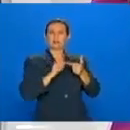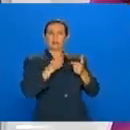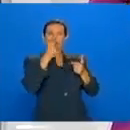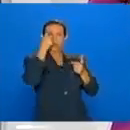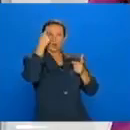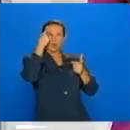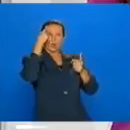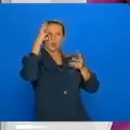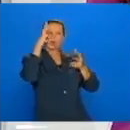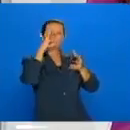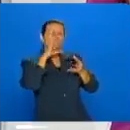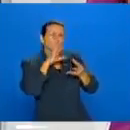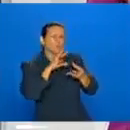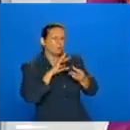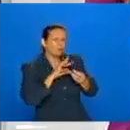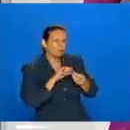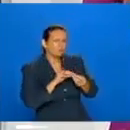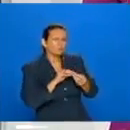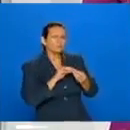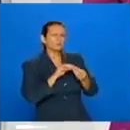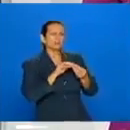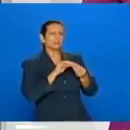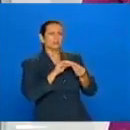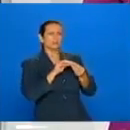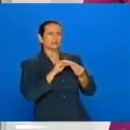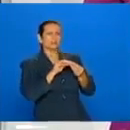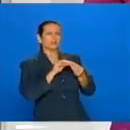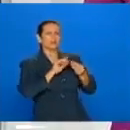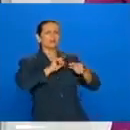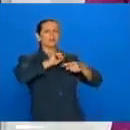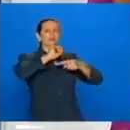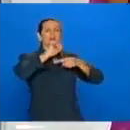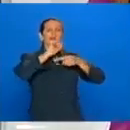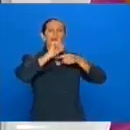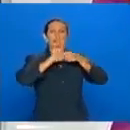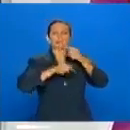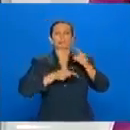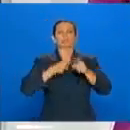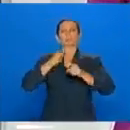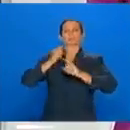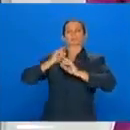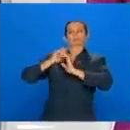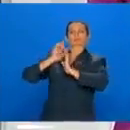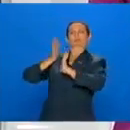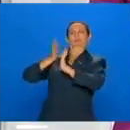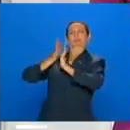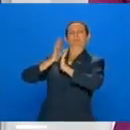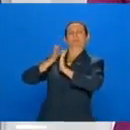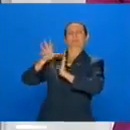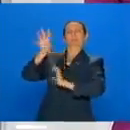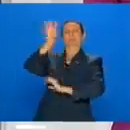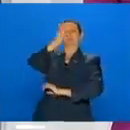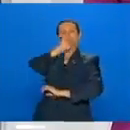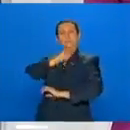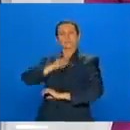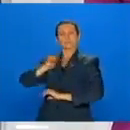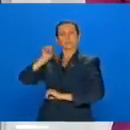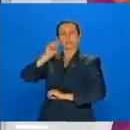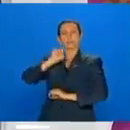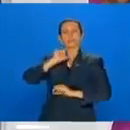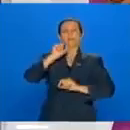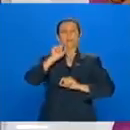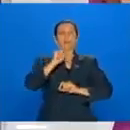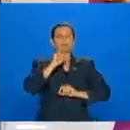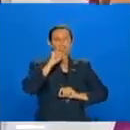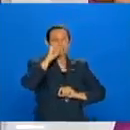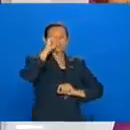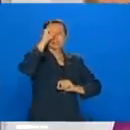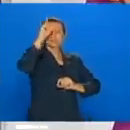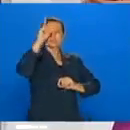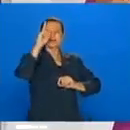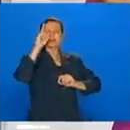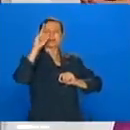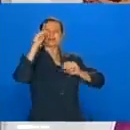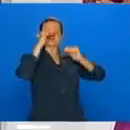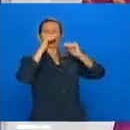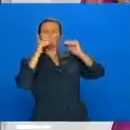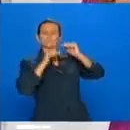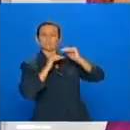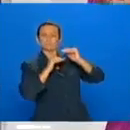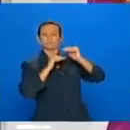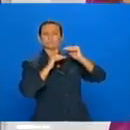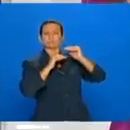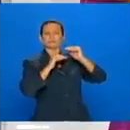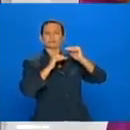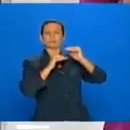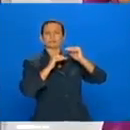as ideias principais e suas ideias também secundárias. Isso